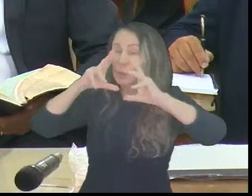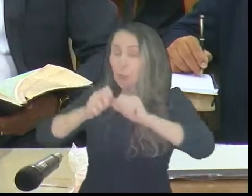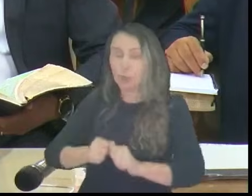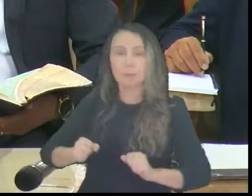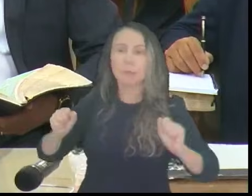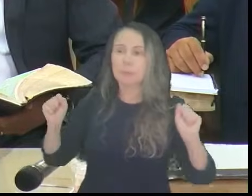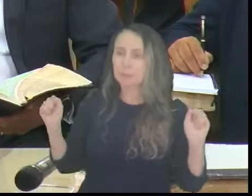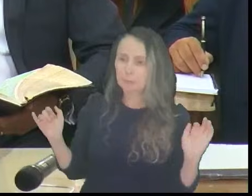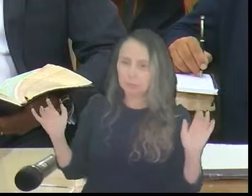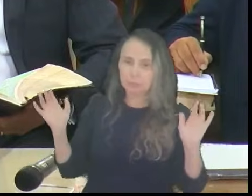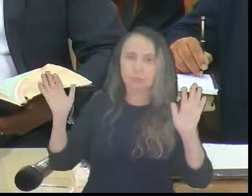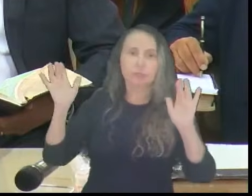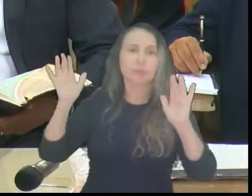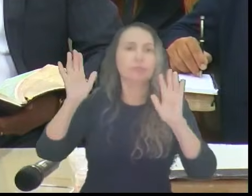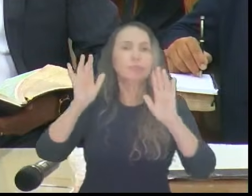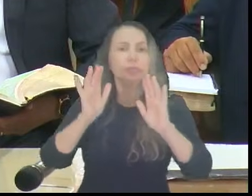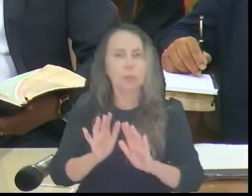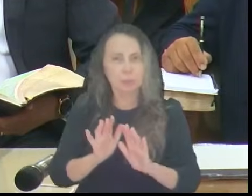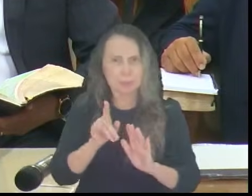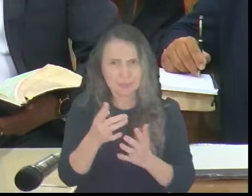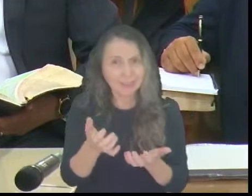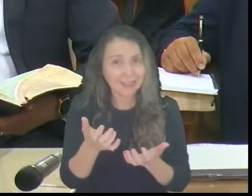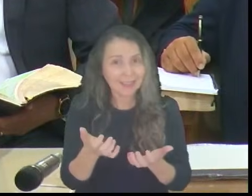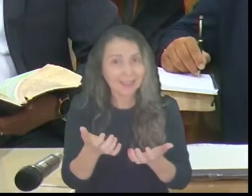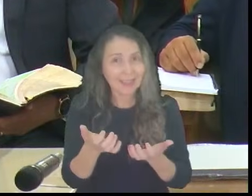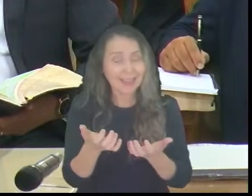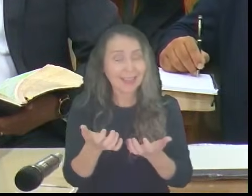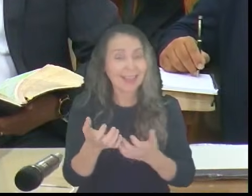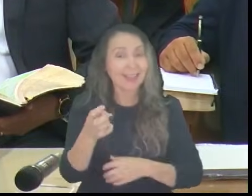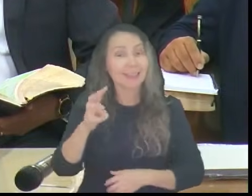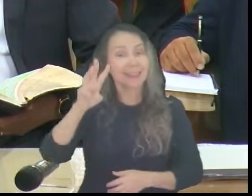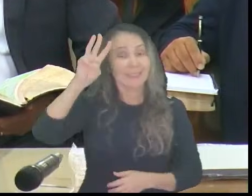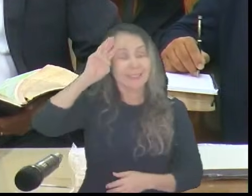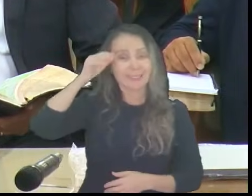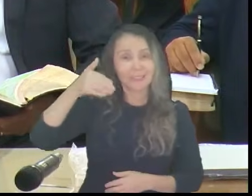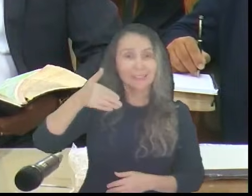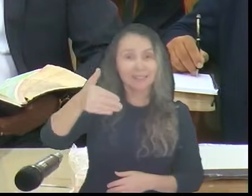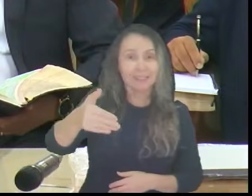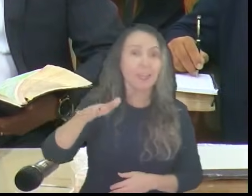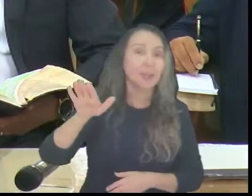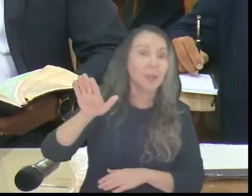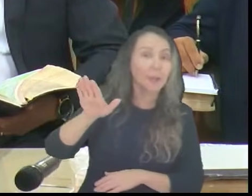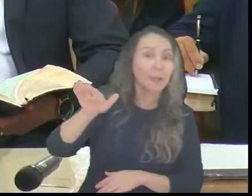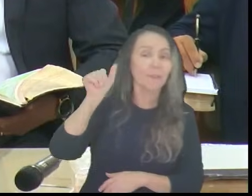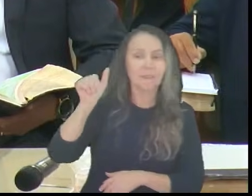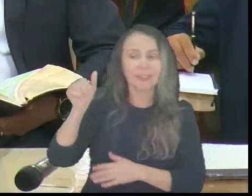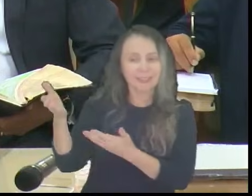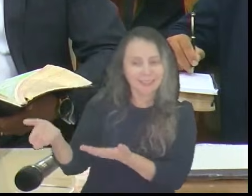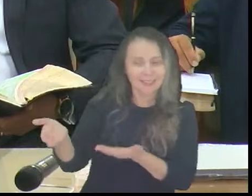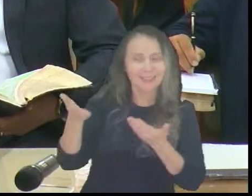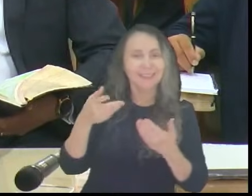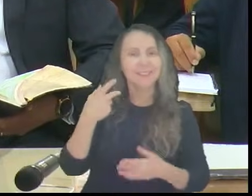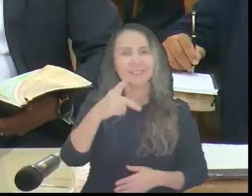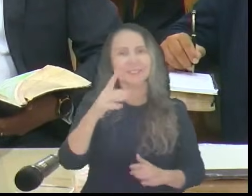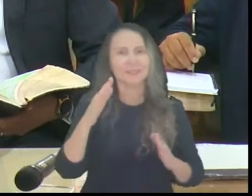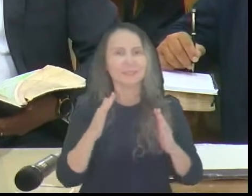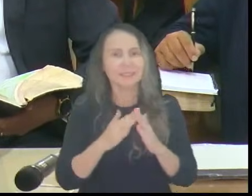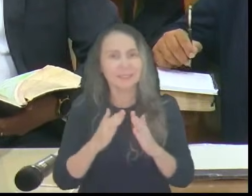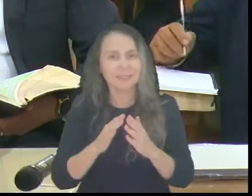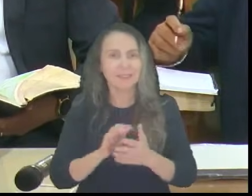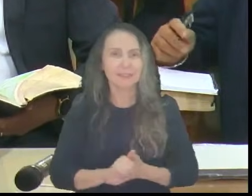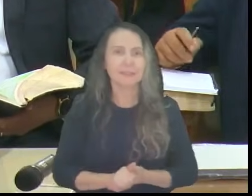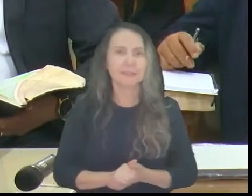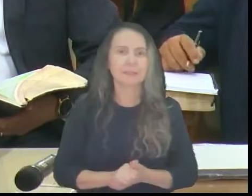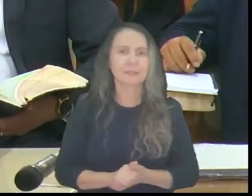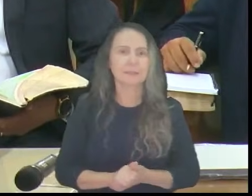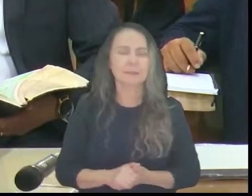casa terça-feira que vem? Levante a mão, quem quer levar esse povo para a sua casa terça-feira que vem? Por mais grande que seja